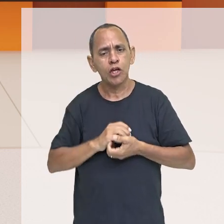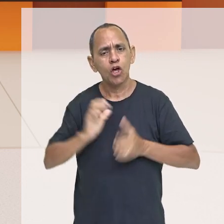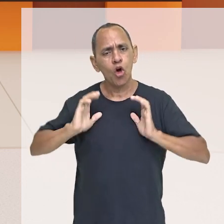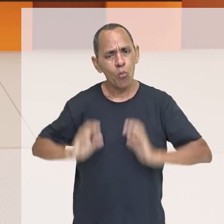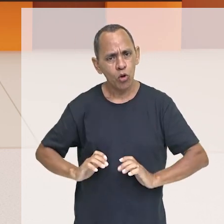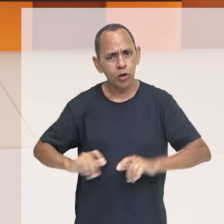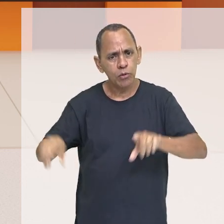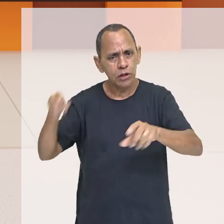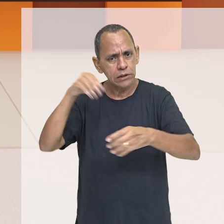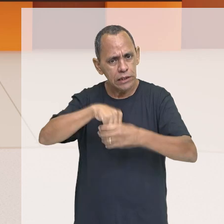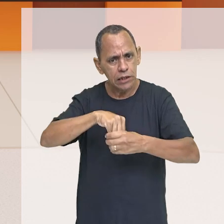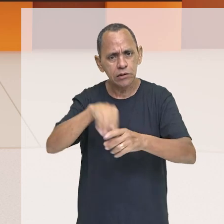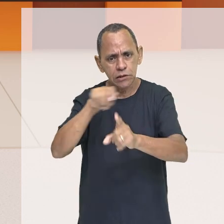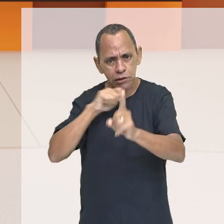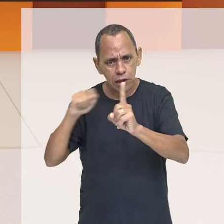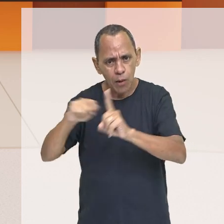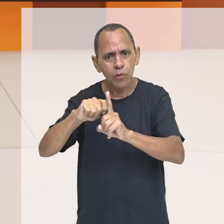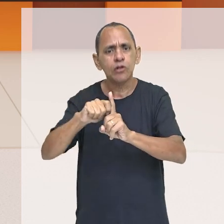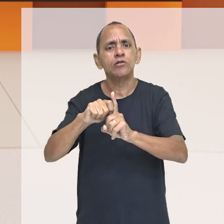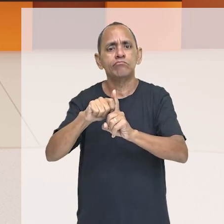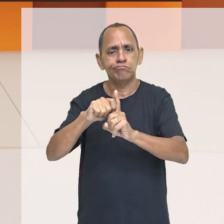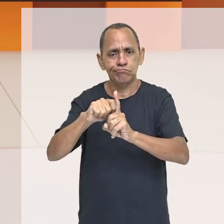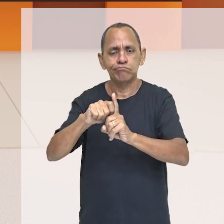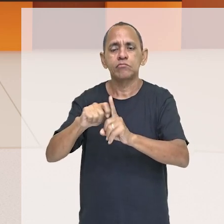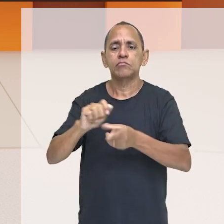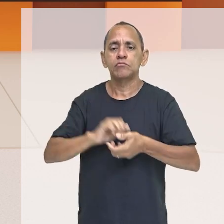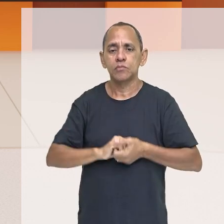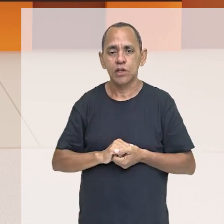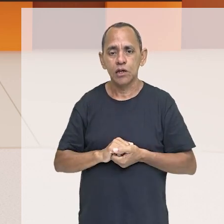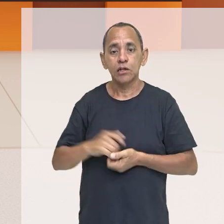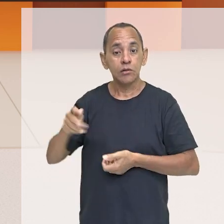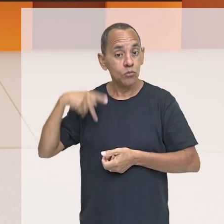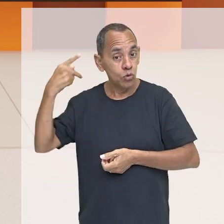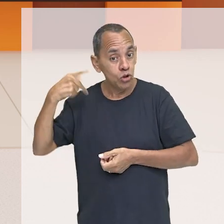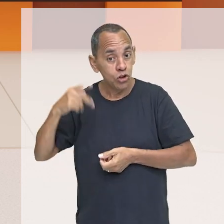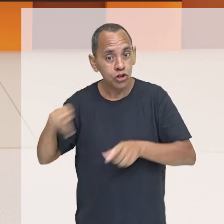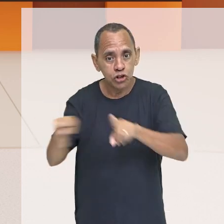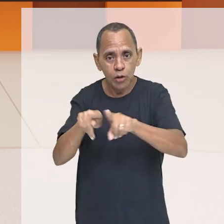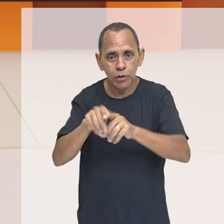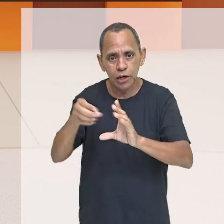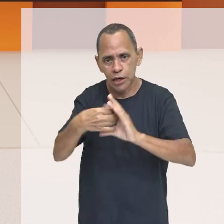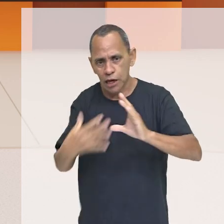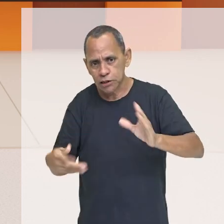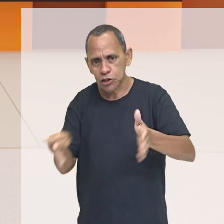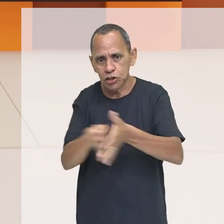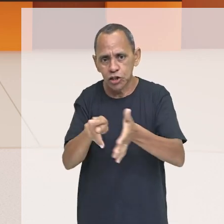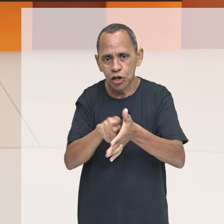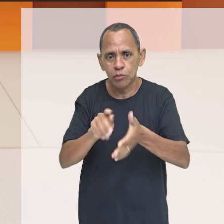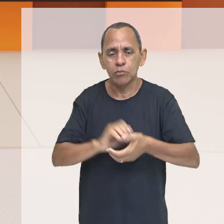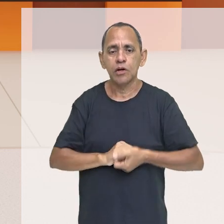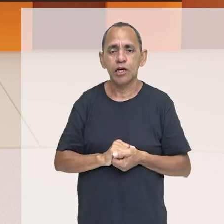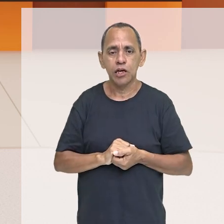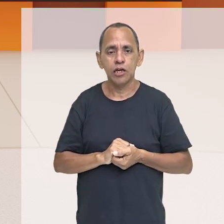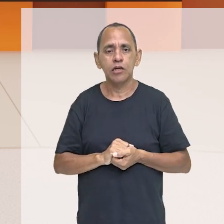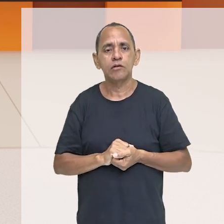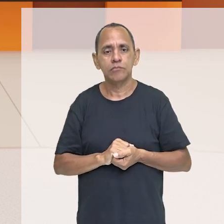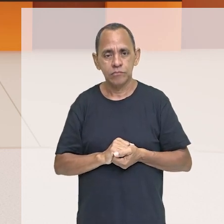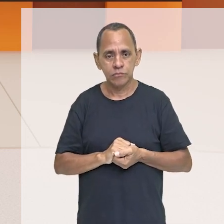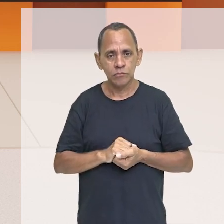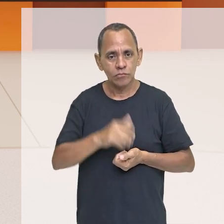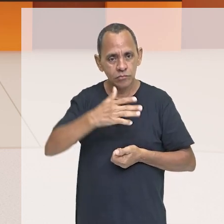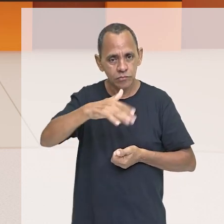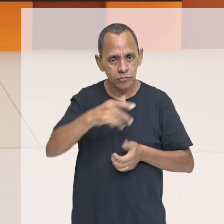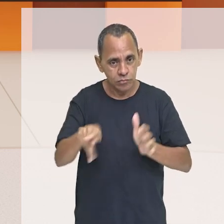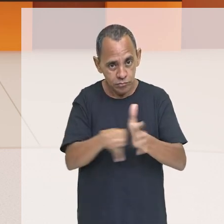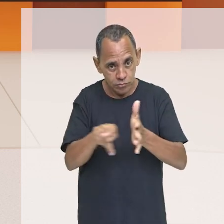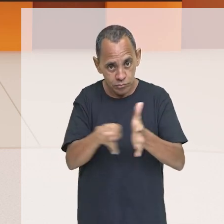dentro da ciência política, seus efeitos, suas características e seus reflexos na sociedade.